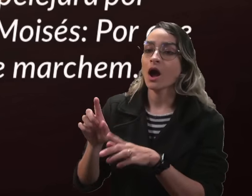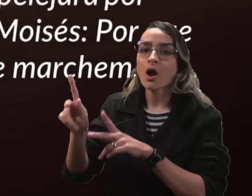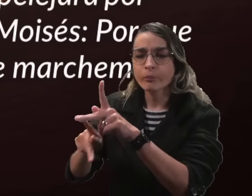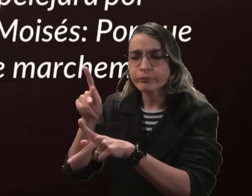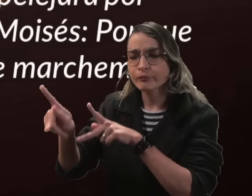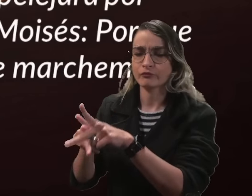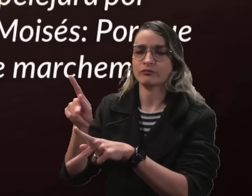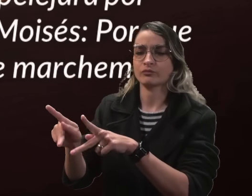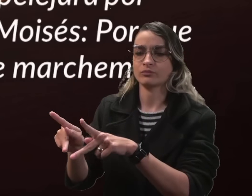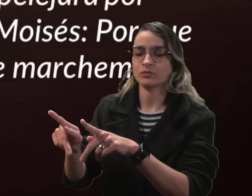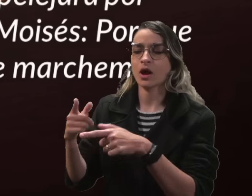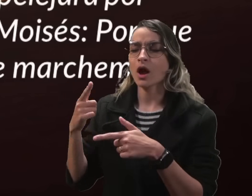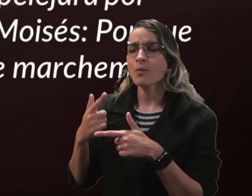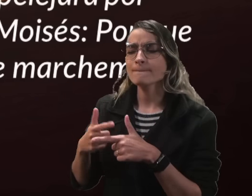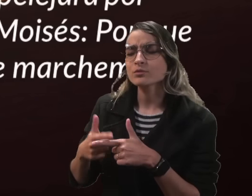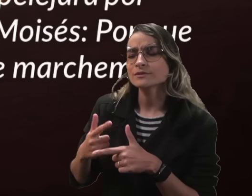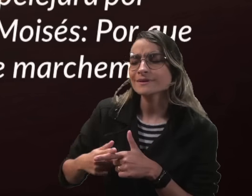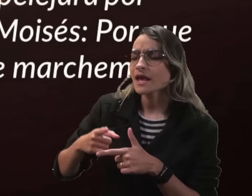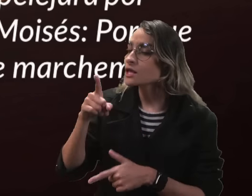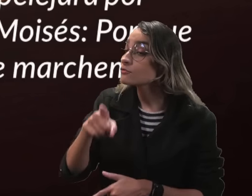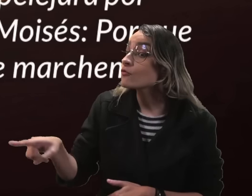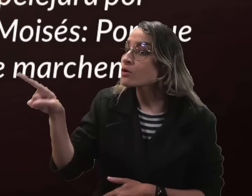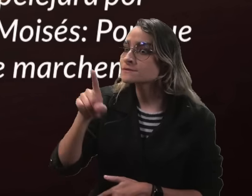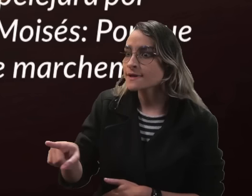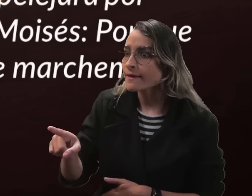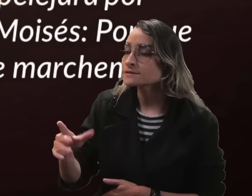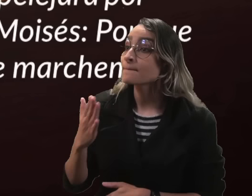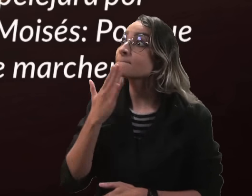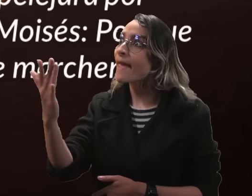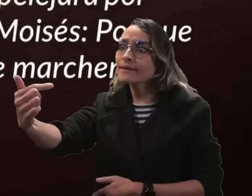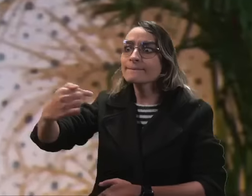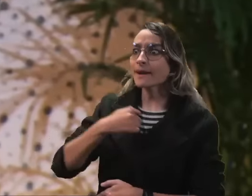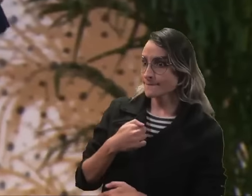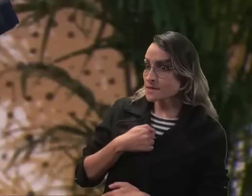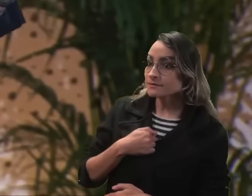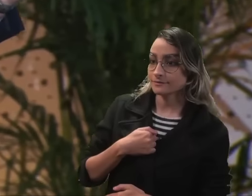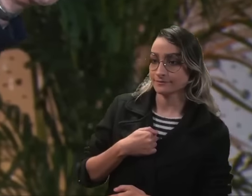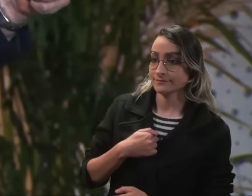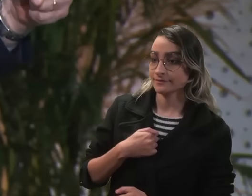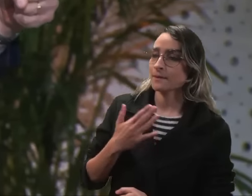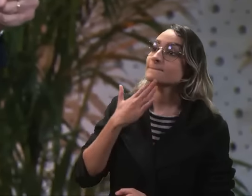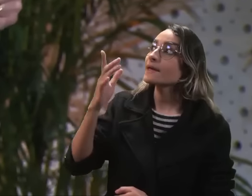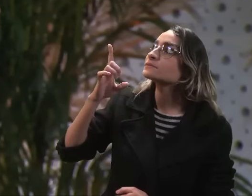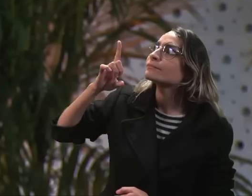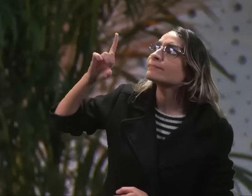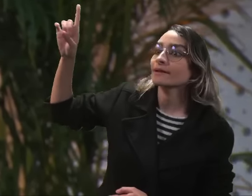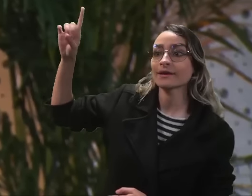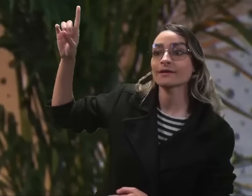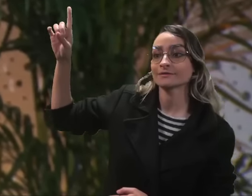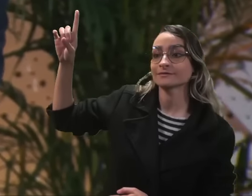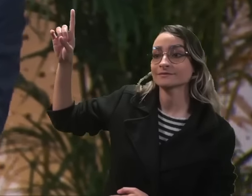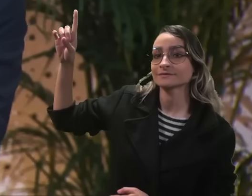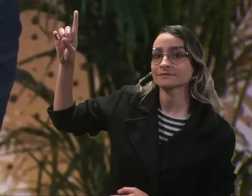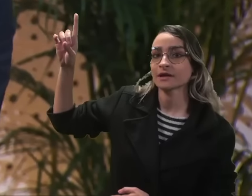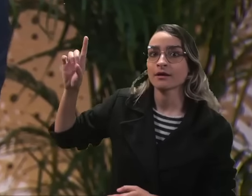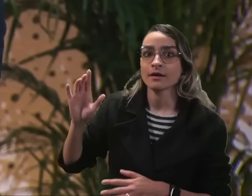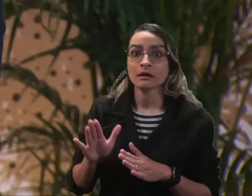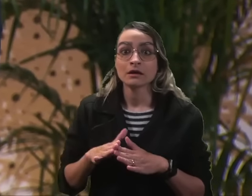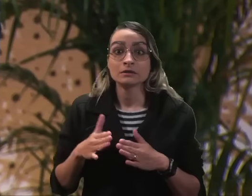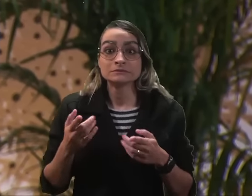imaginem diante do mar o exército atrás vindo para matá-los e eles temeram